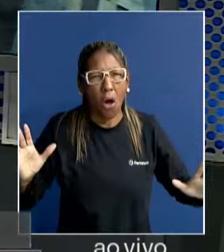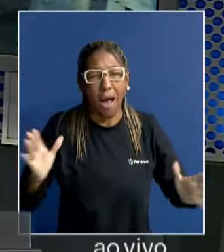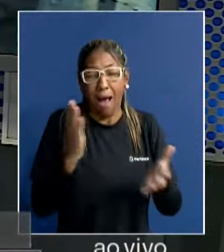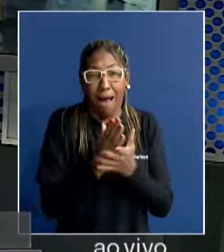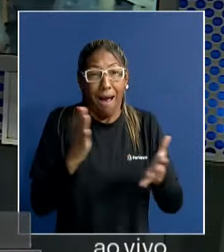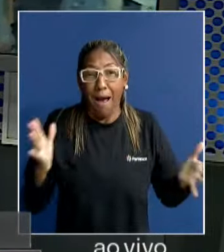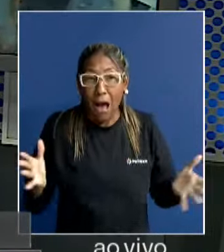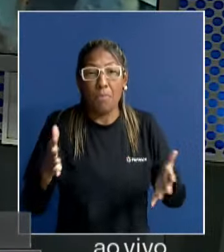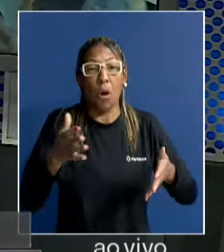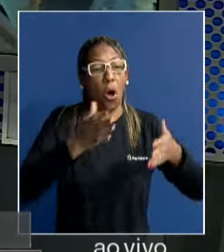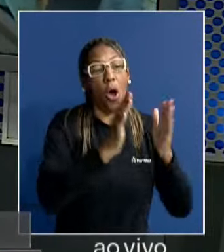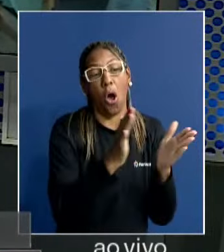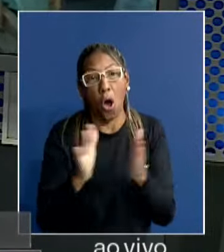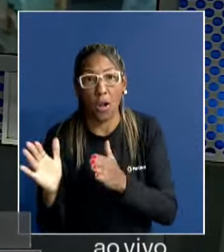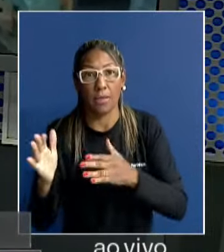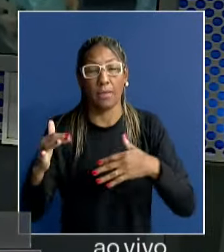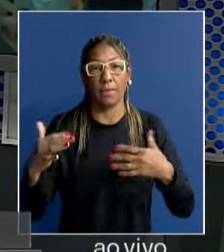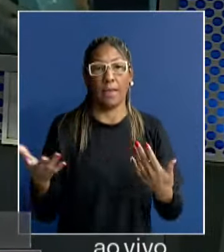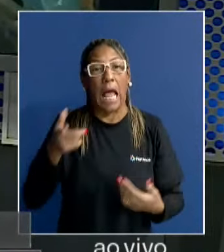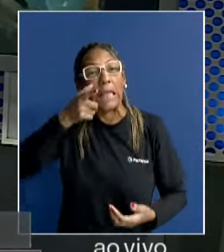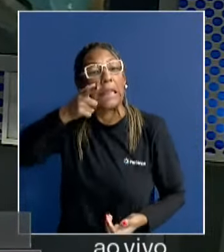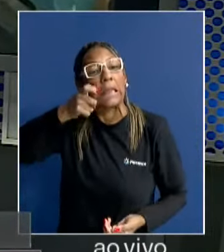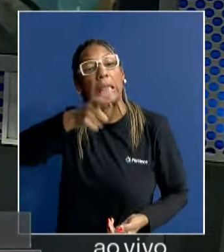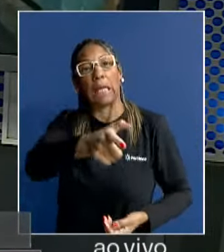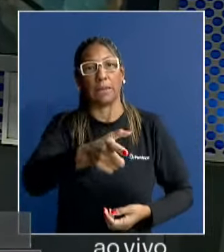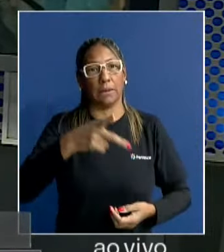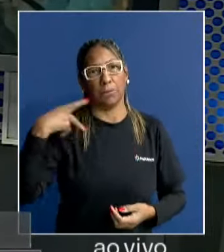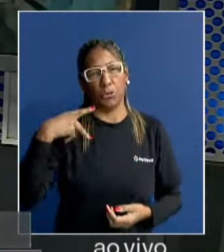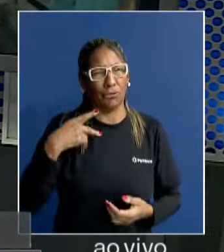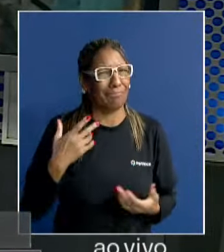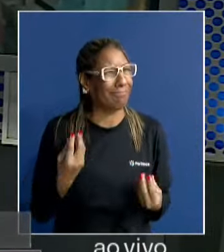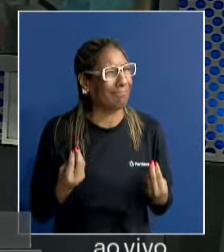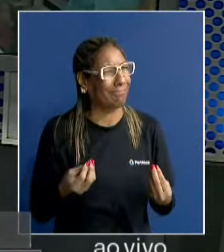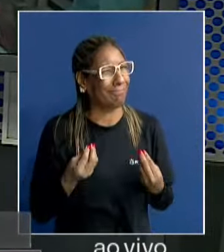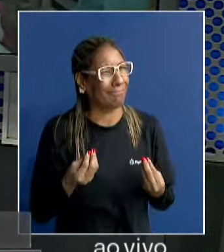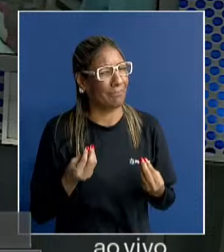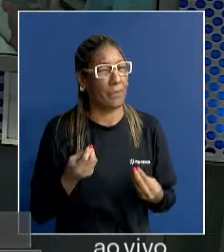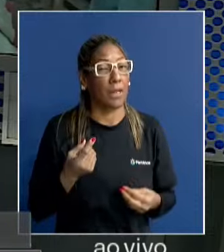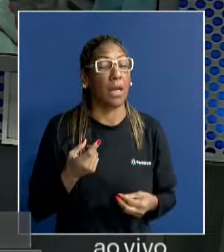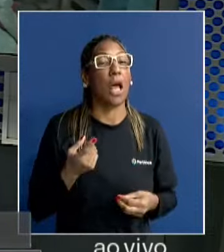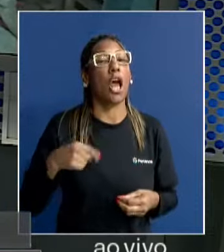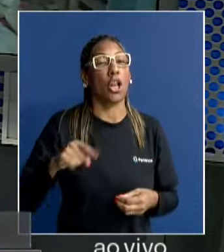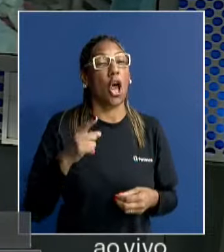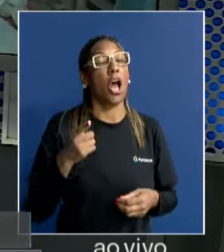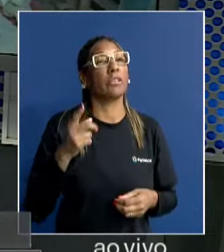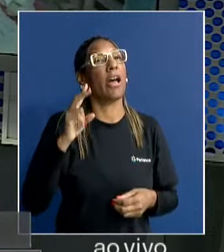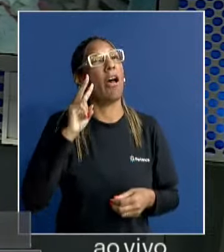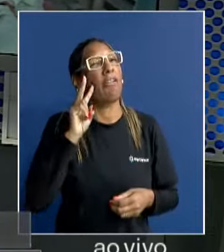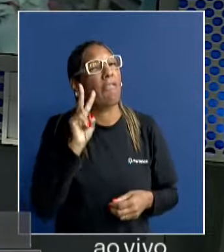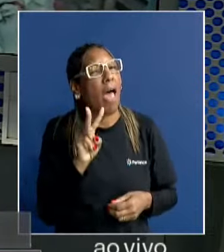embora qualquer tipo de ordem, interesses políticos, né? Que a gente viu e a gente vem